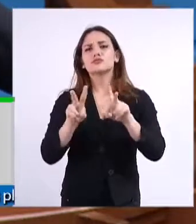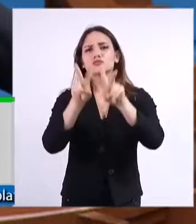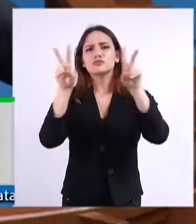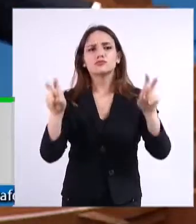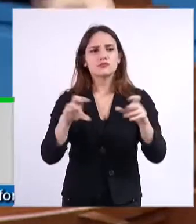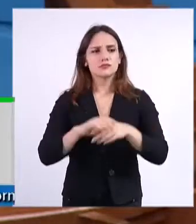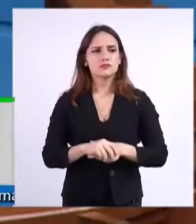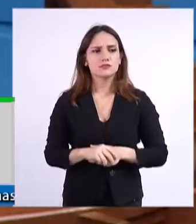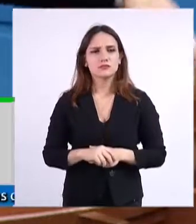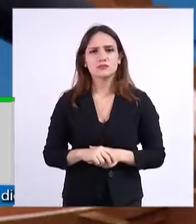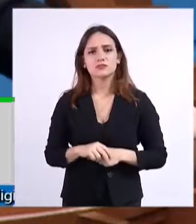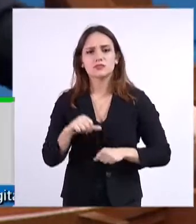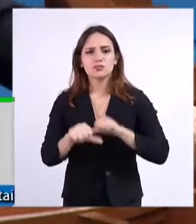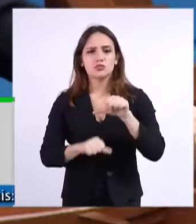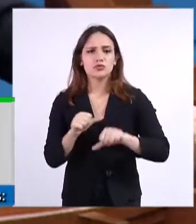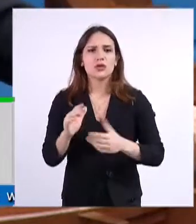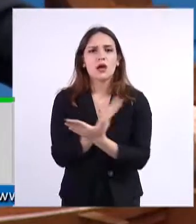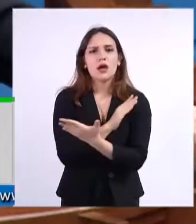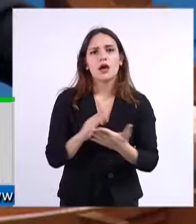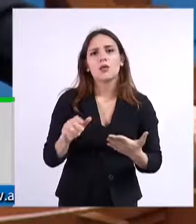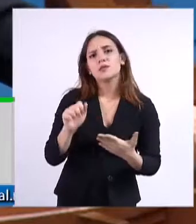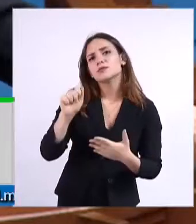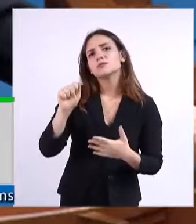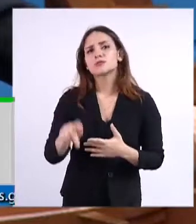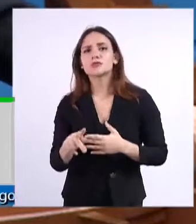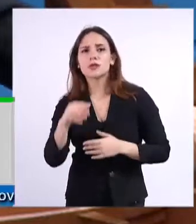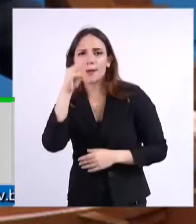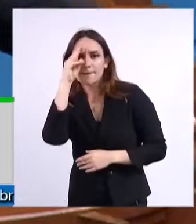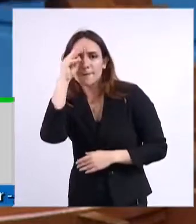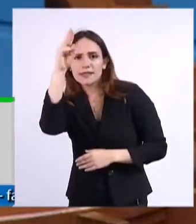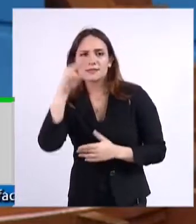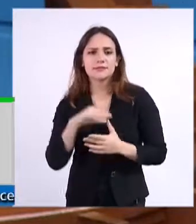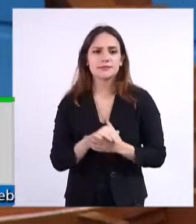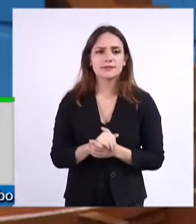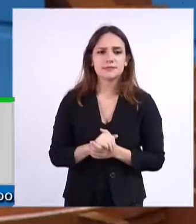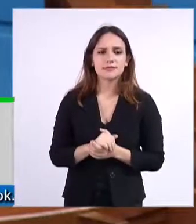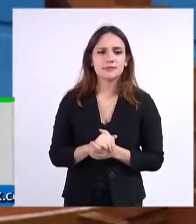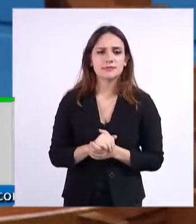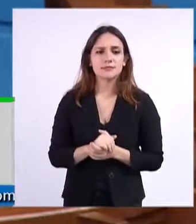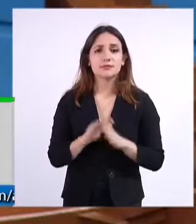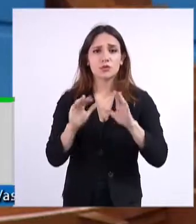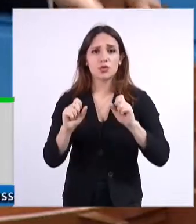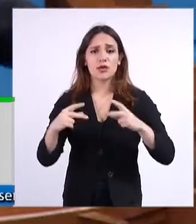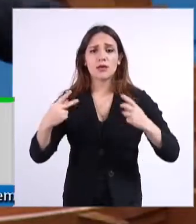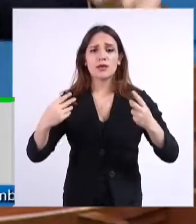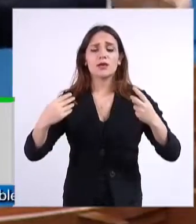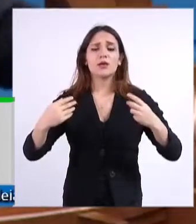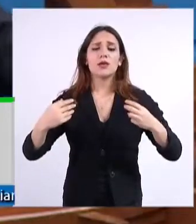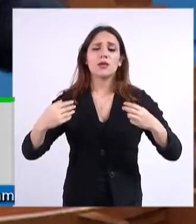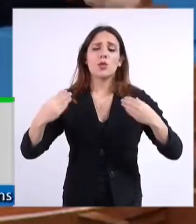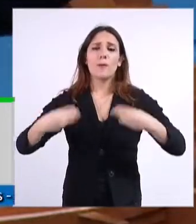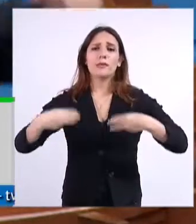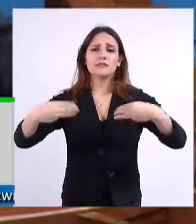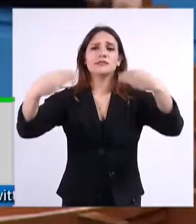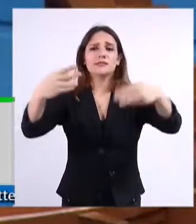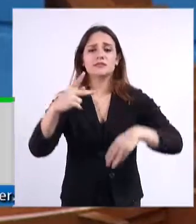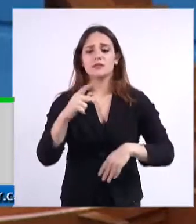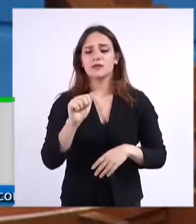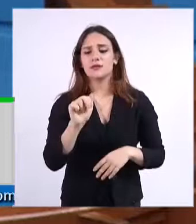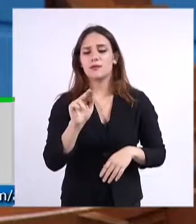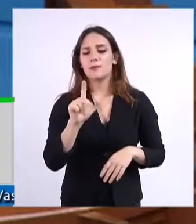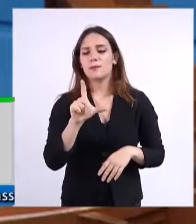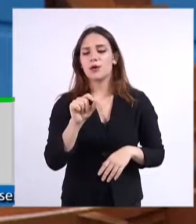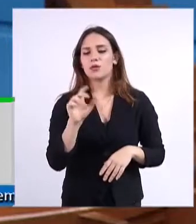Faz algumas alterações na aposentadoria dos militares, segundo o ministro Paulo Guedes, vai economizar quase